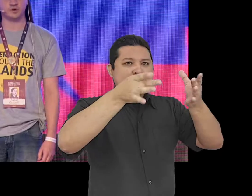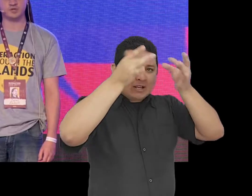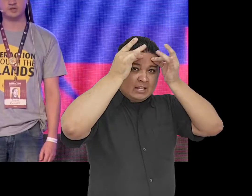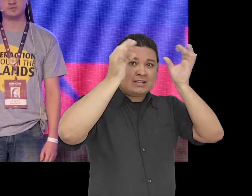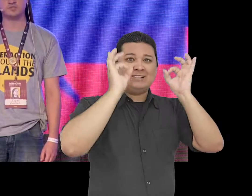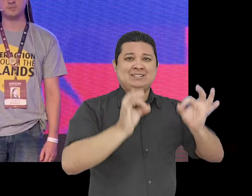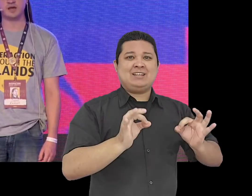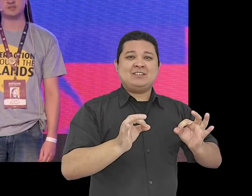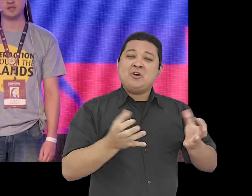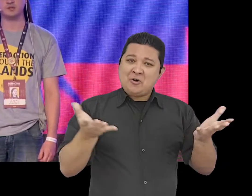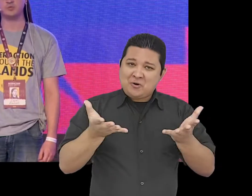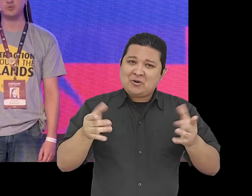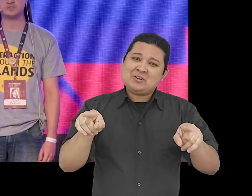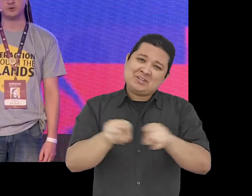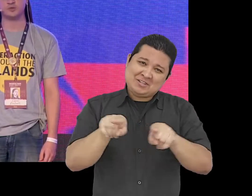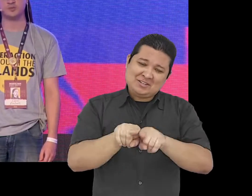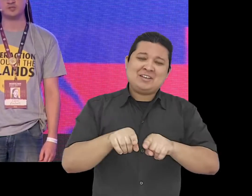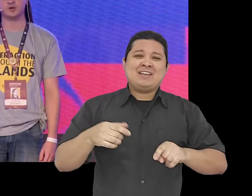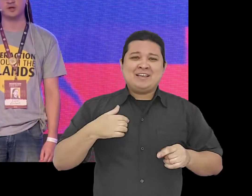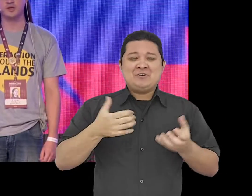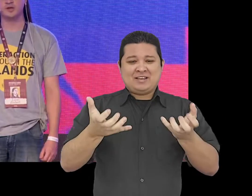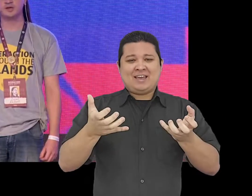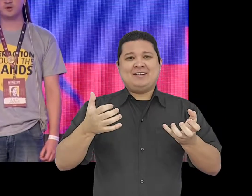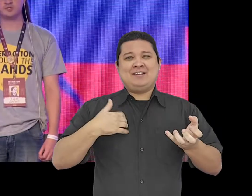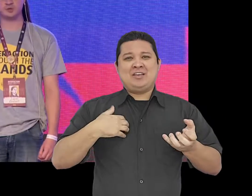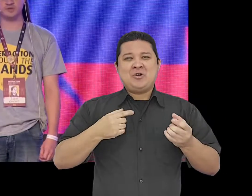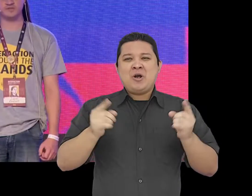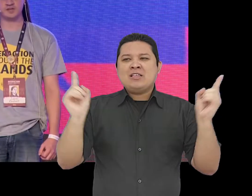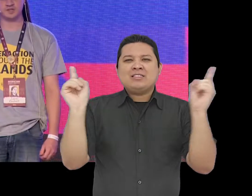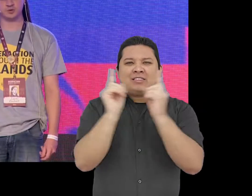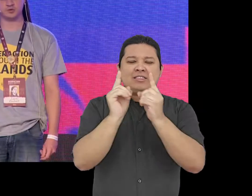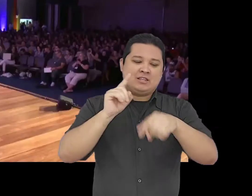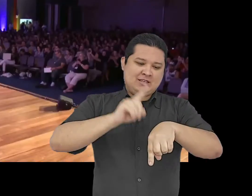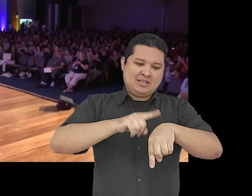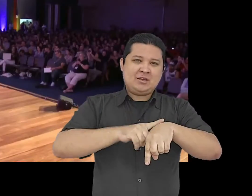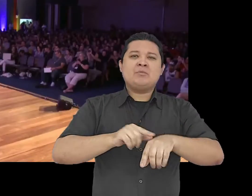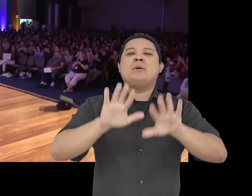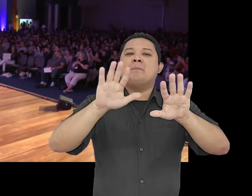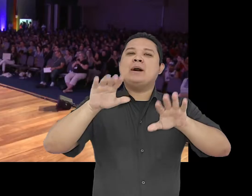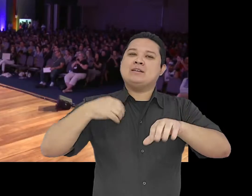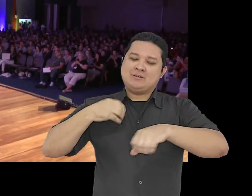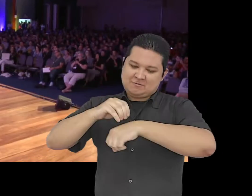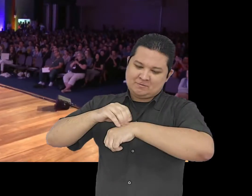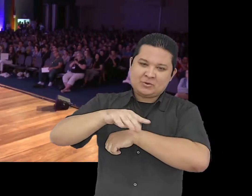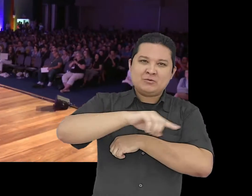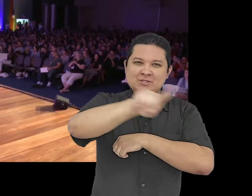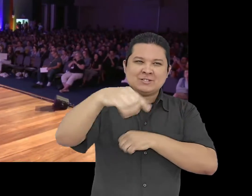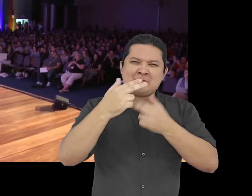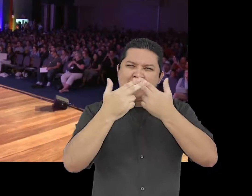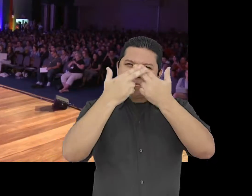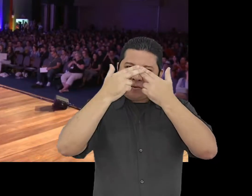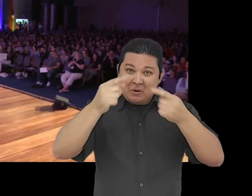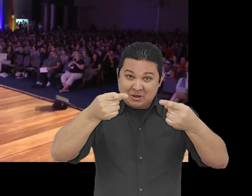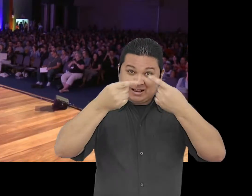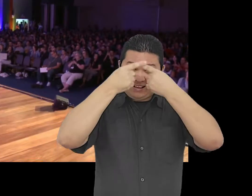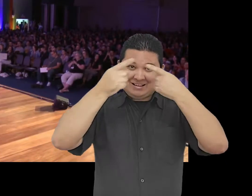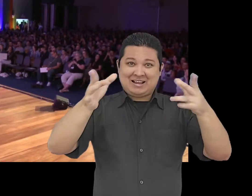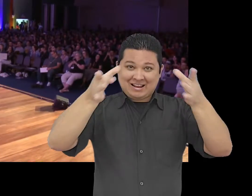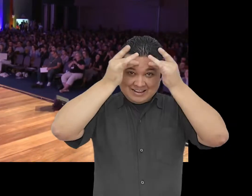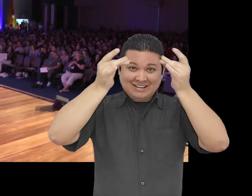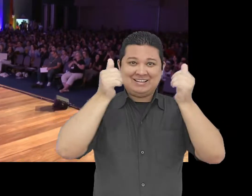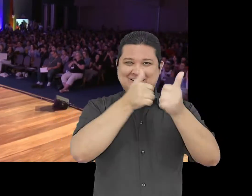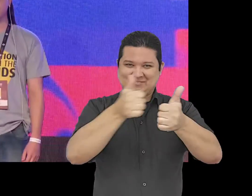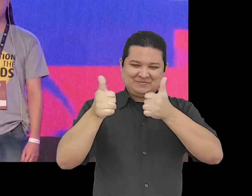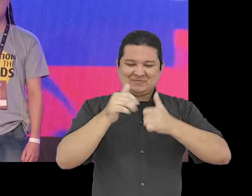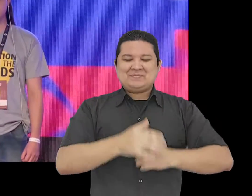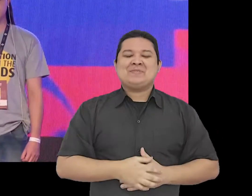memorável de certa forma. Eu queria que vocês lembrassem dela. Então eu vou começar contando uma história que talvez eu não devesse contar, mas eu vou.